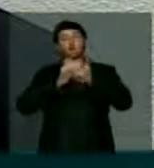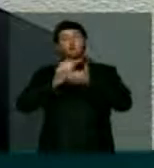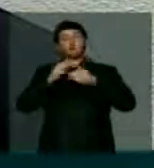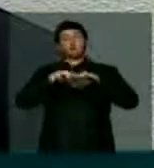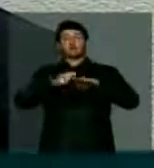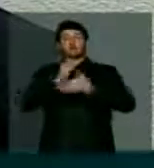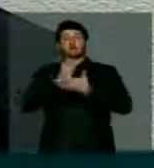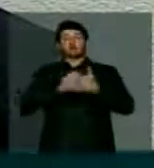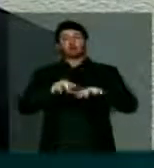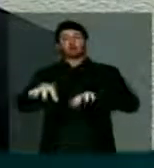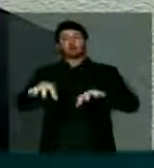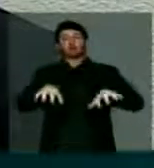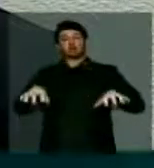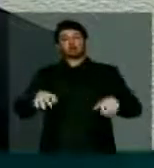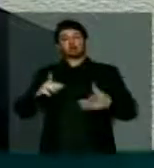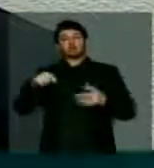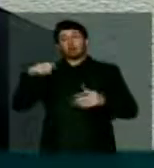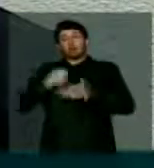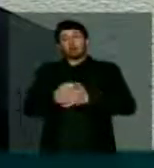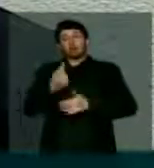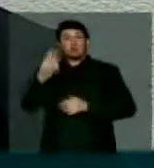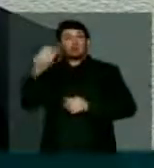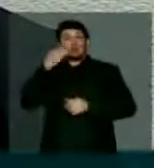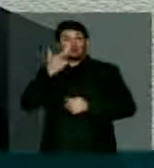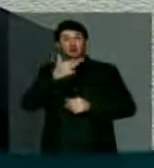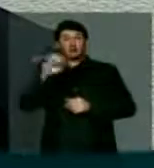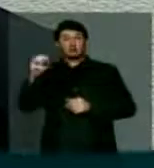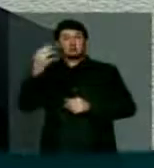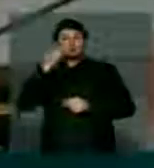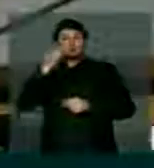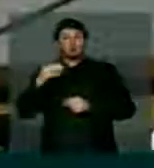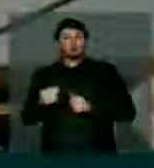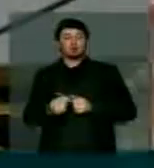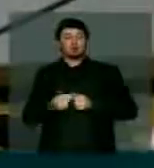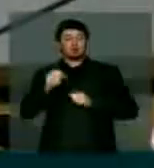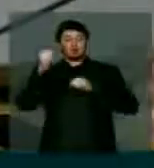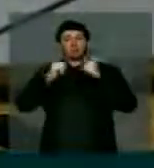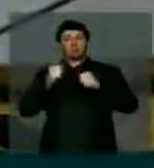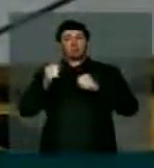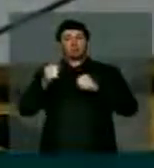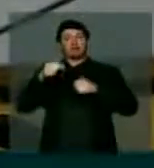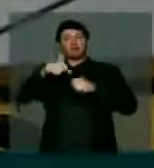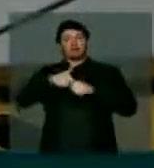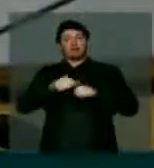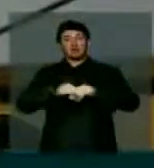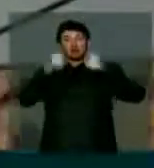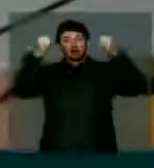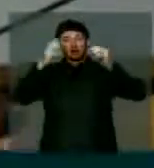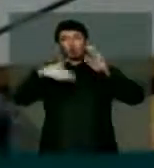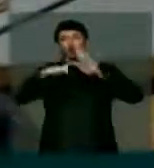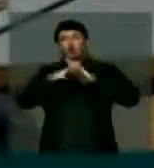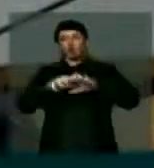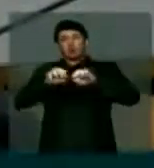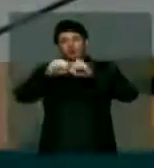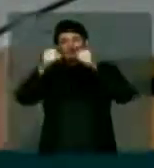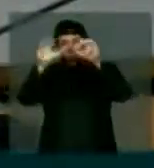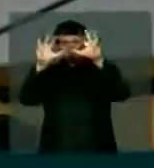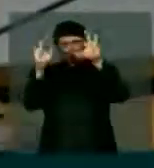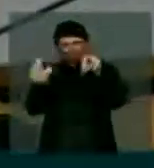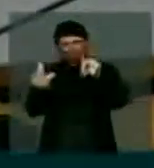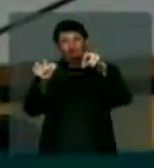ser. Começou a ser e nós pagamos 1 bilhão e 200 milhões de dólares para uma refinaria sucateada,